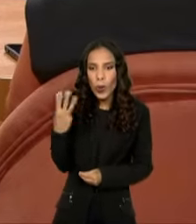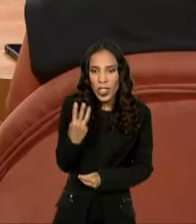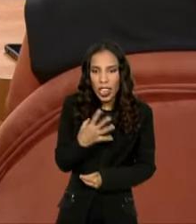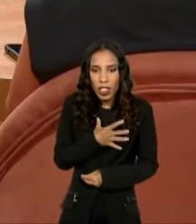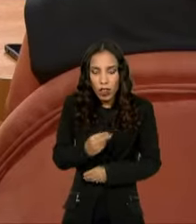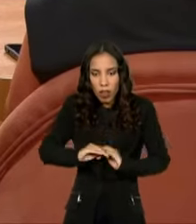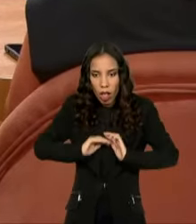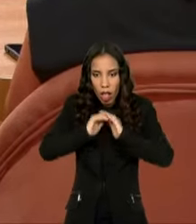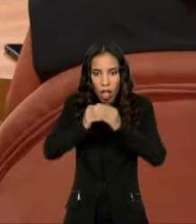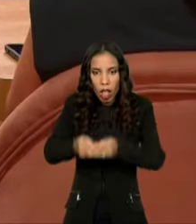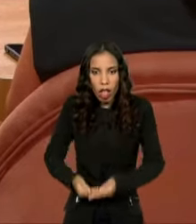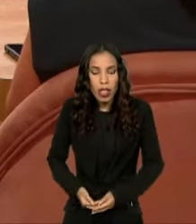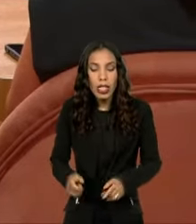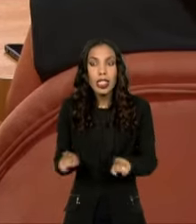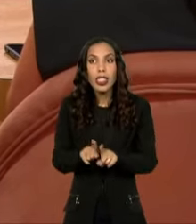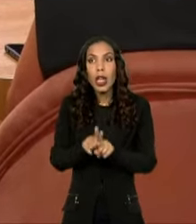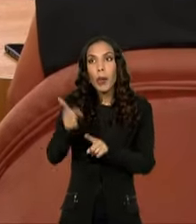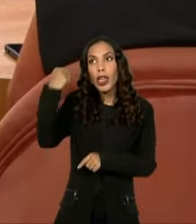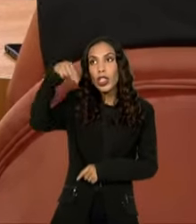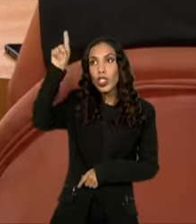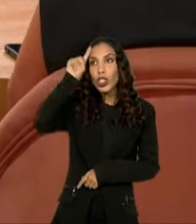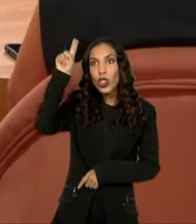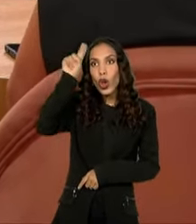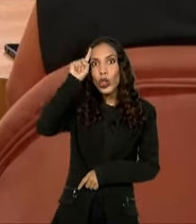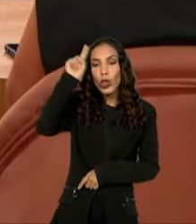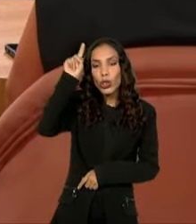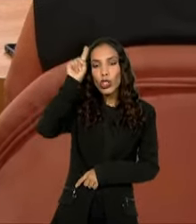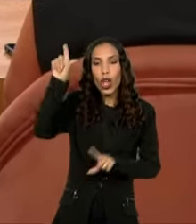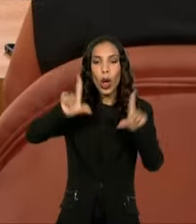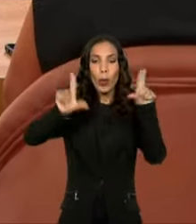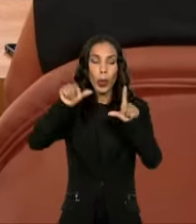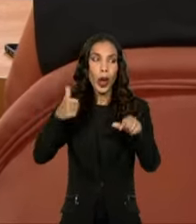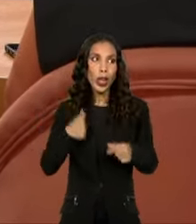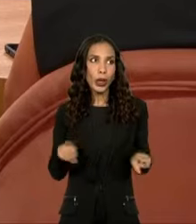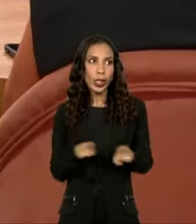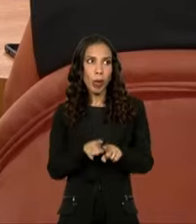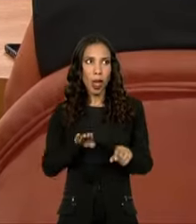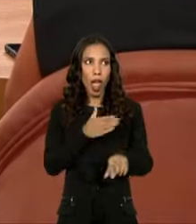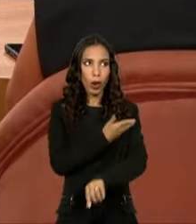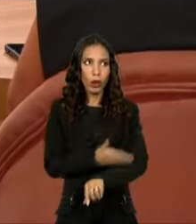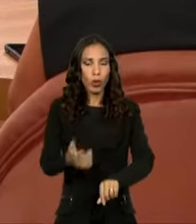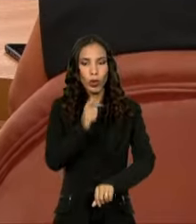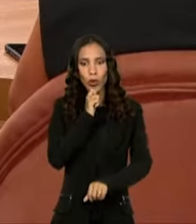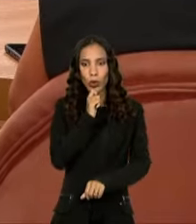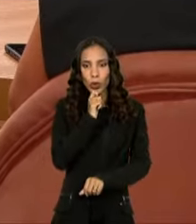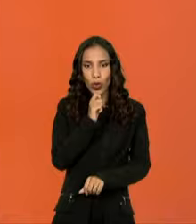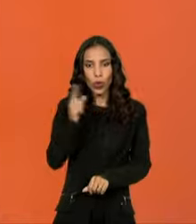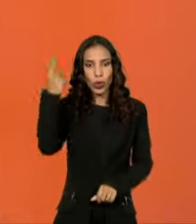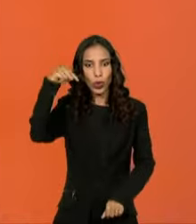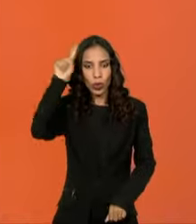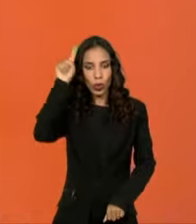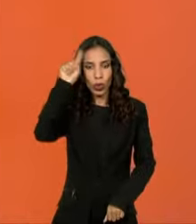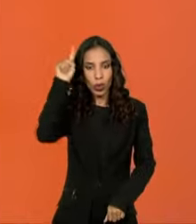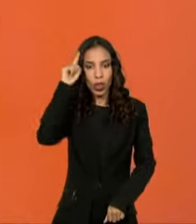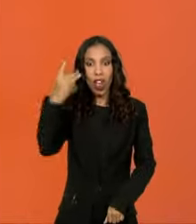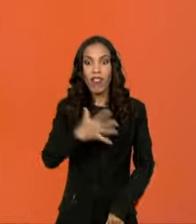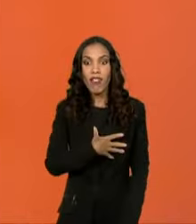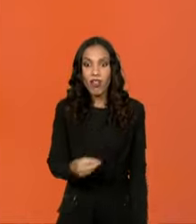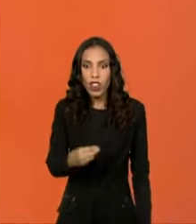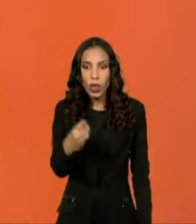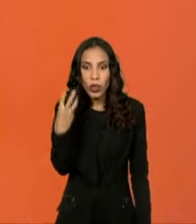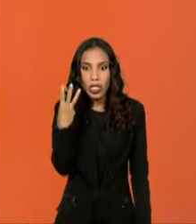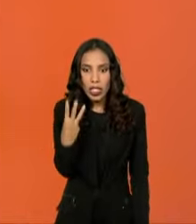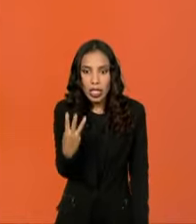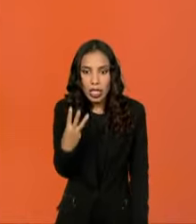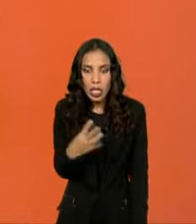suas, como é que é programa diário, porque sabe, não tô muito acostumada. Entendeu? Mas não te perguntam muito sobre isso, como é que é todo sobre dia filho. Ter trigêmeos e